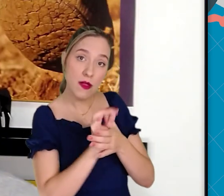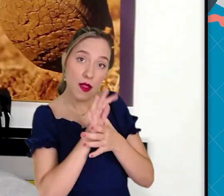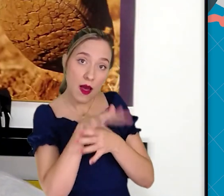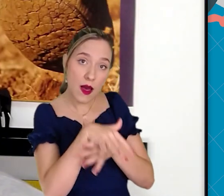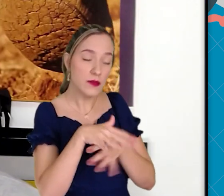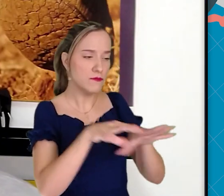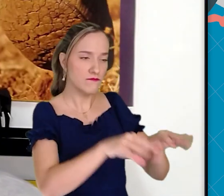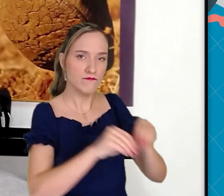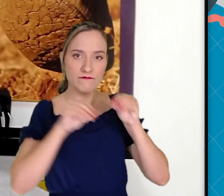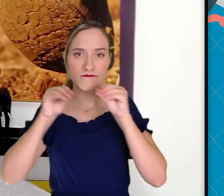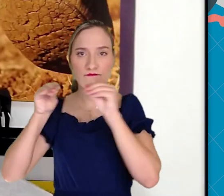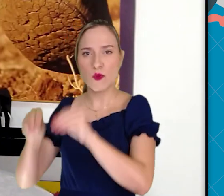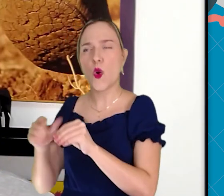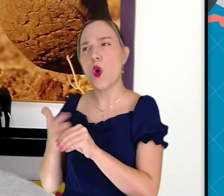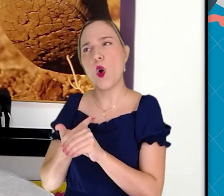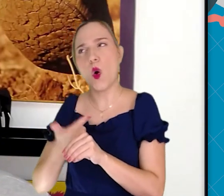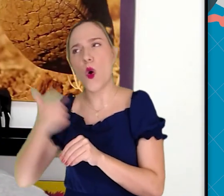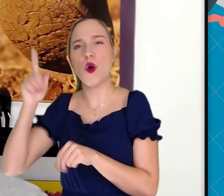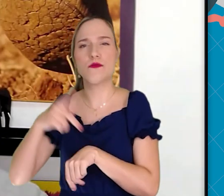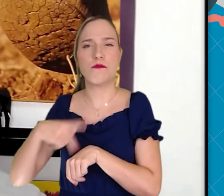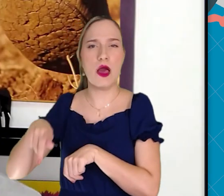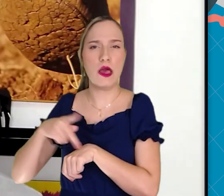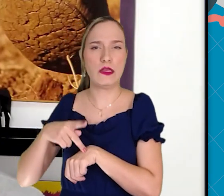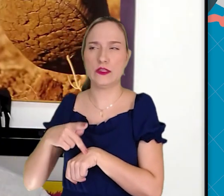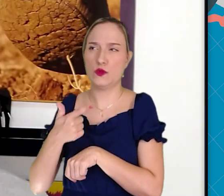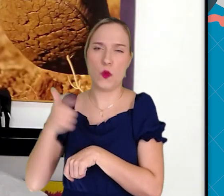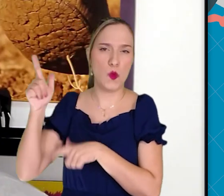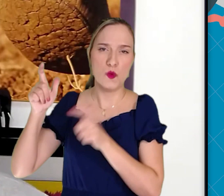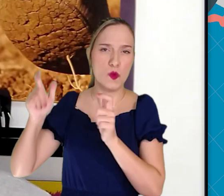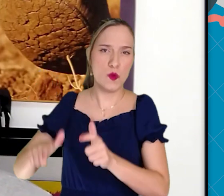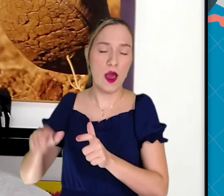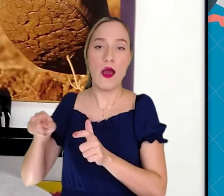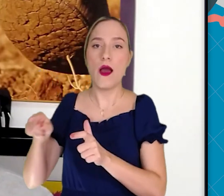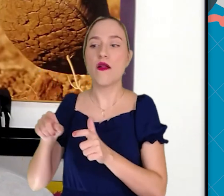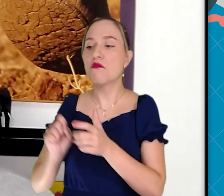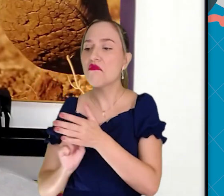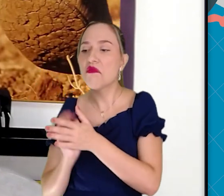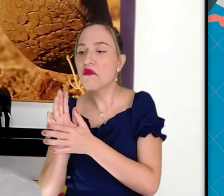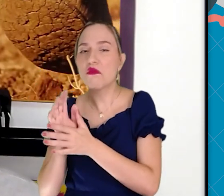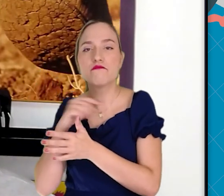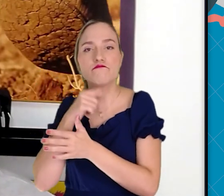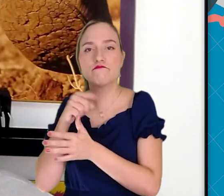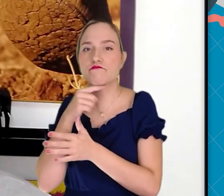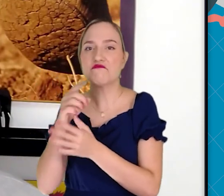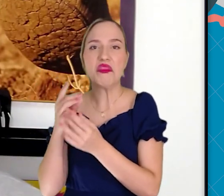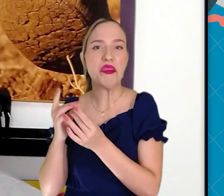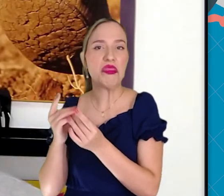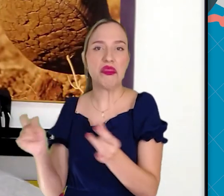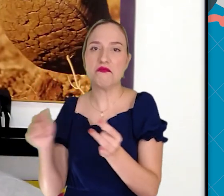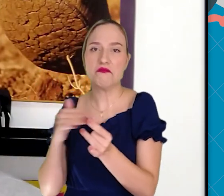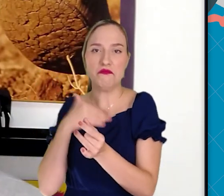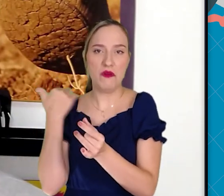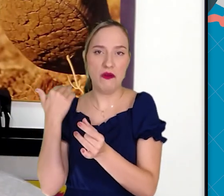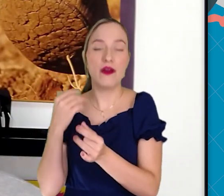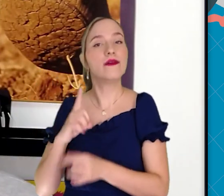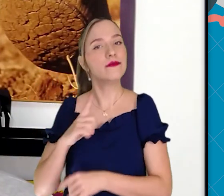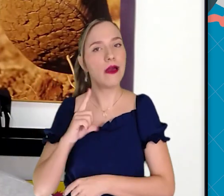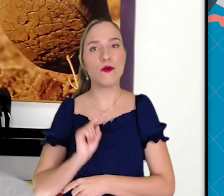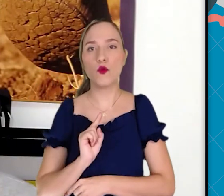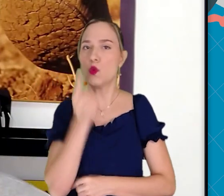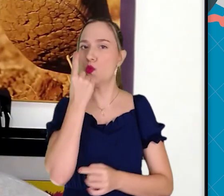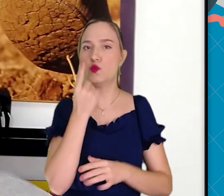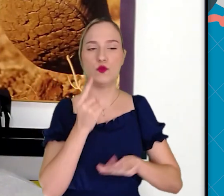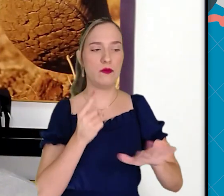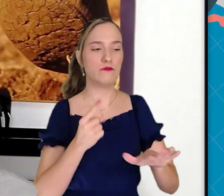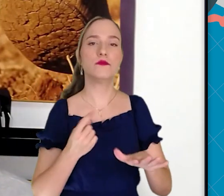plantar em um outro lugar, em um outro país, mas não foi bem sucedido e somente